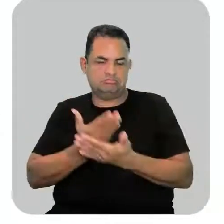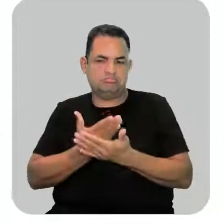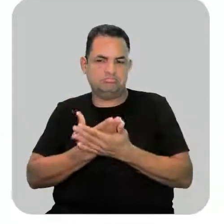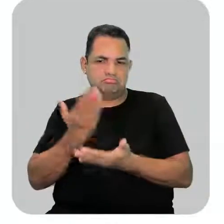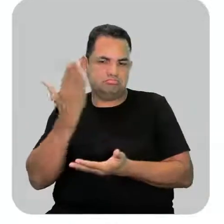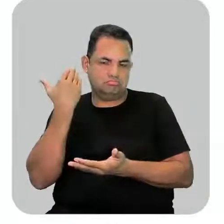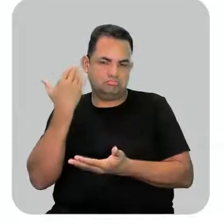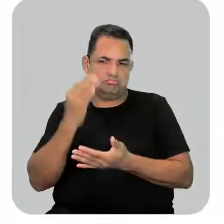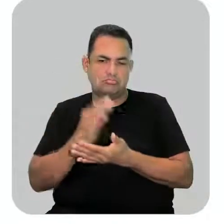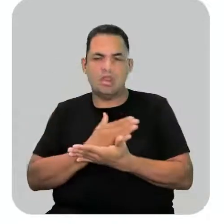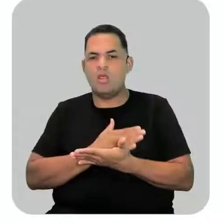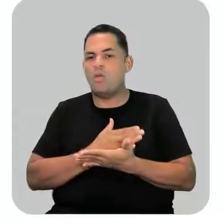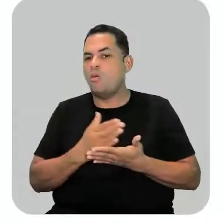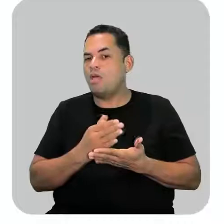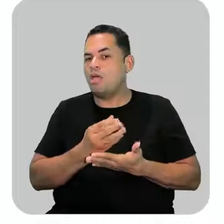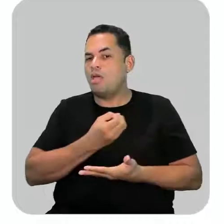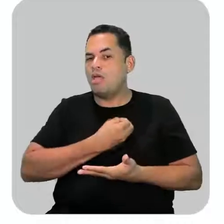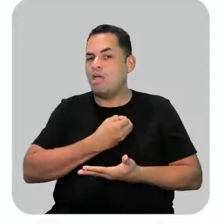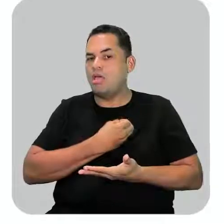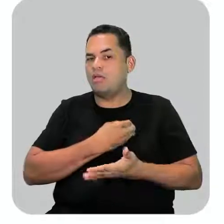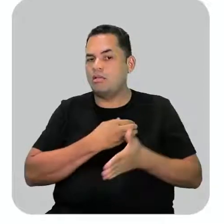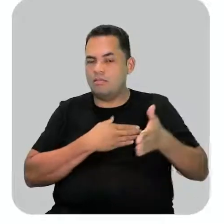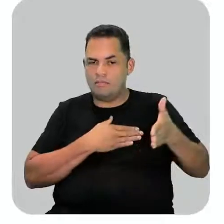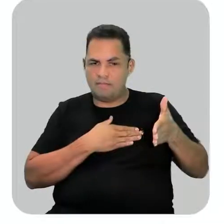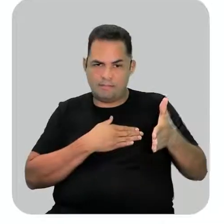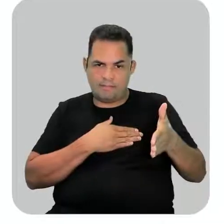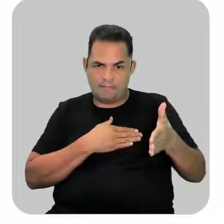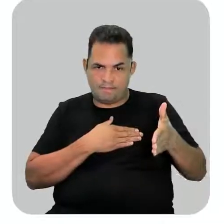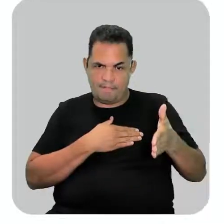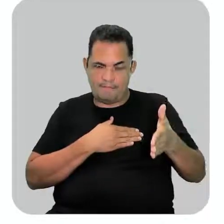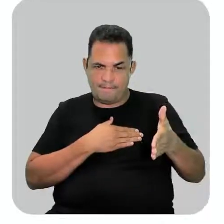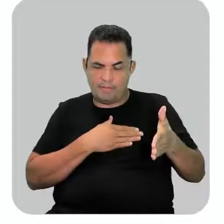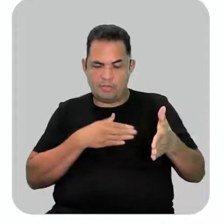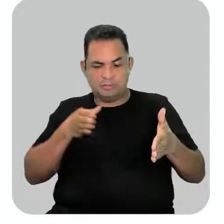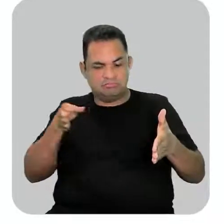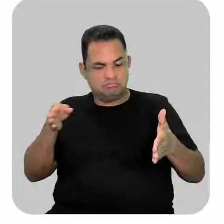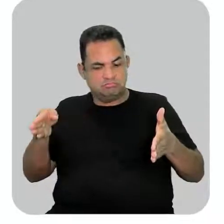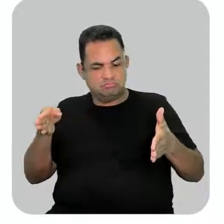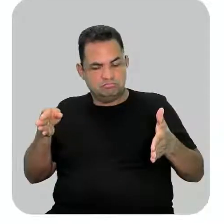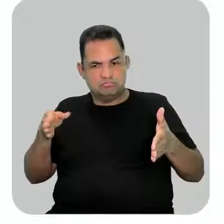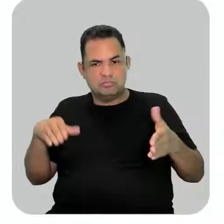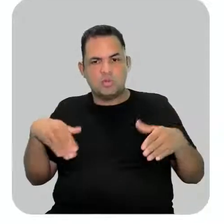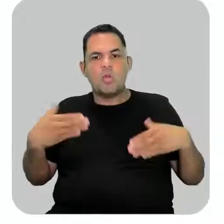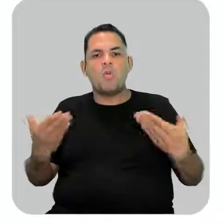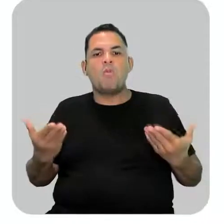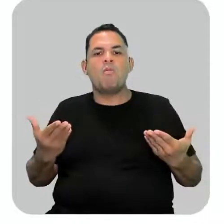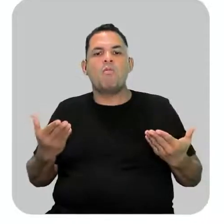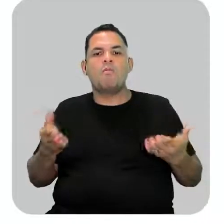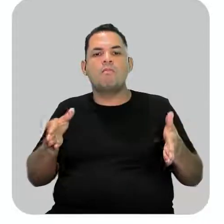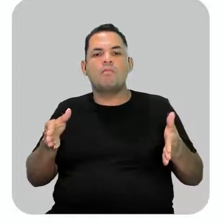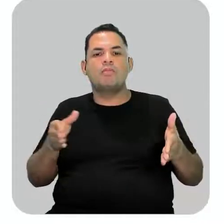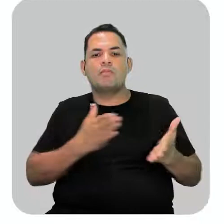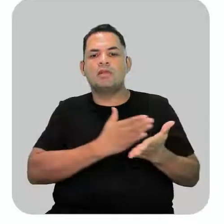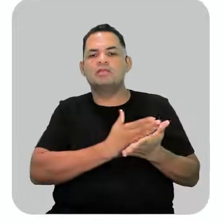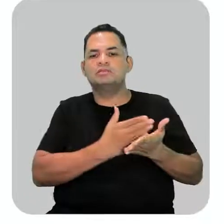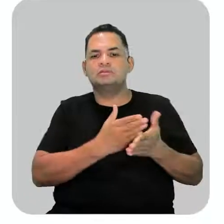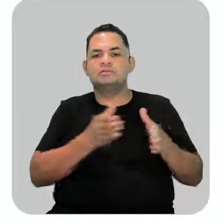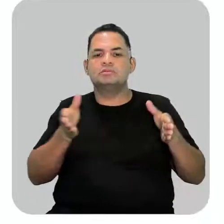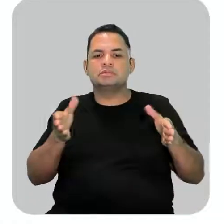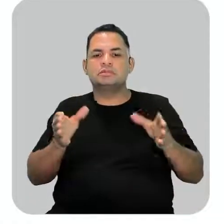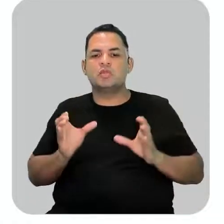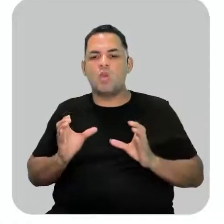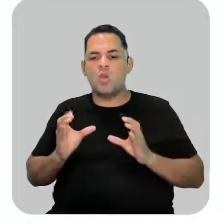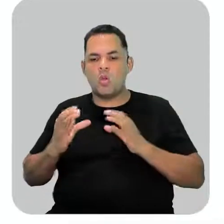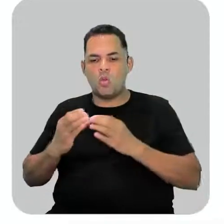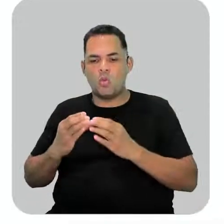eu vou começar a numerar pela extremidade mais próxima da hidroxila. Porque, como ela é o